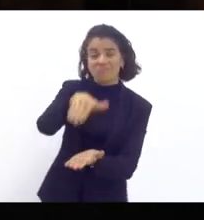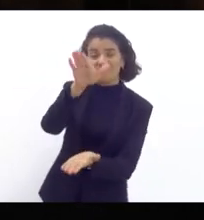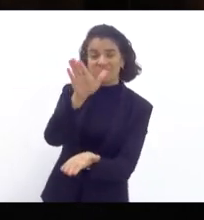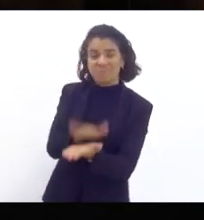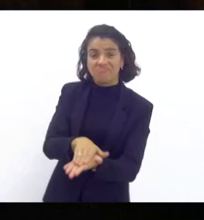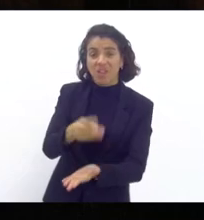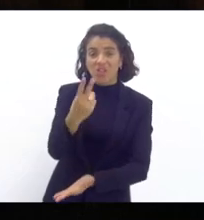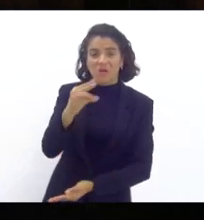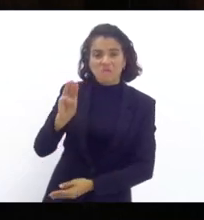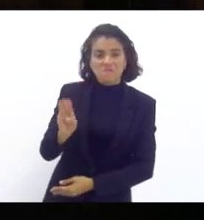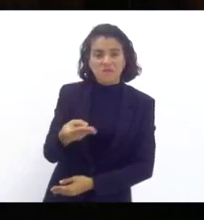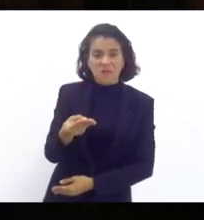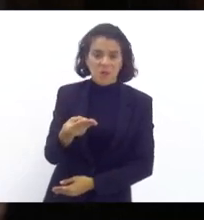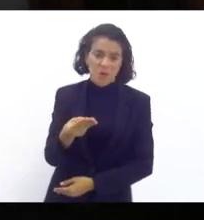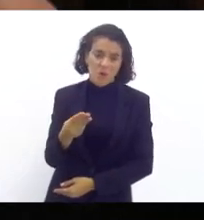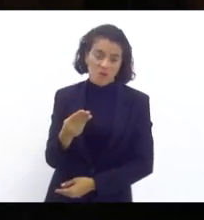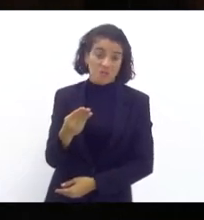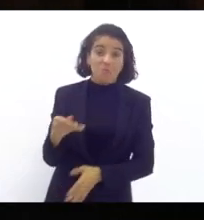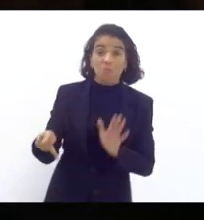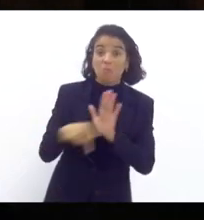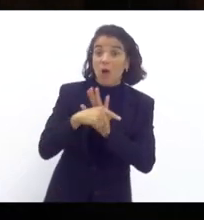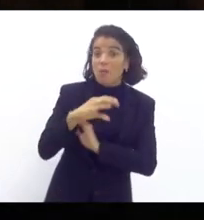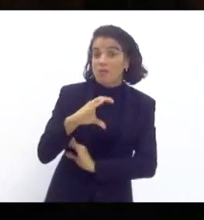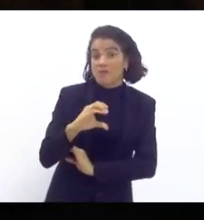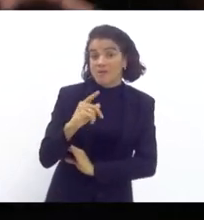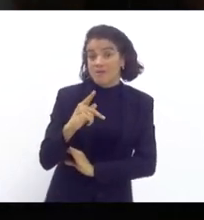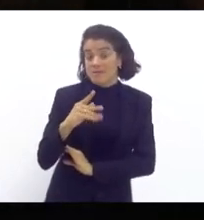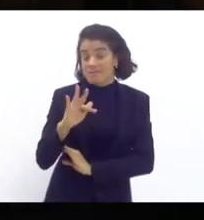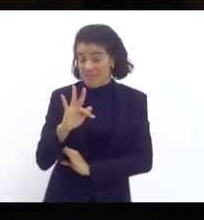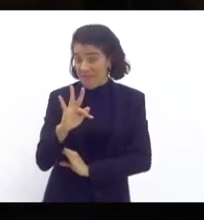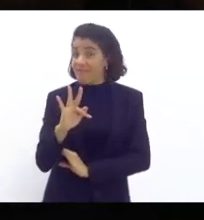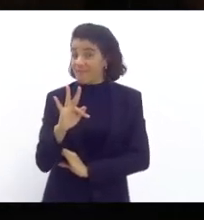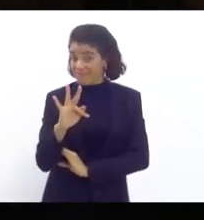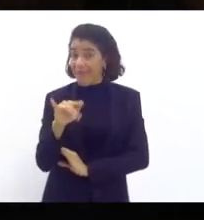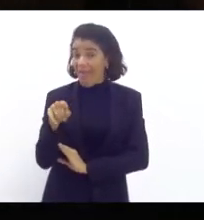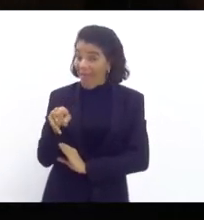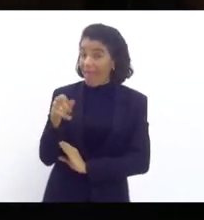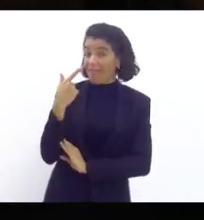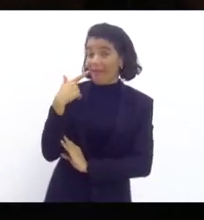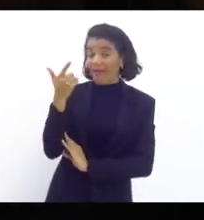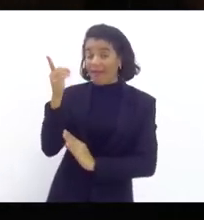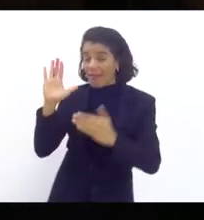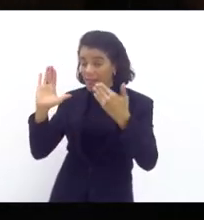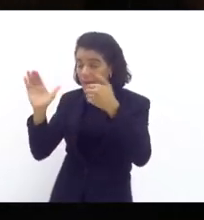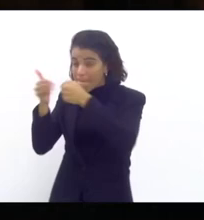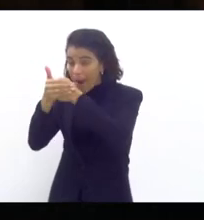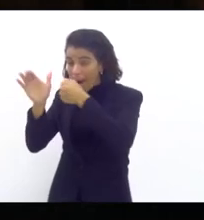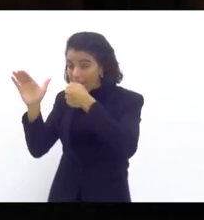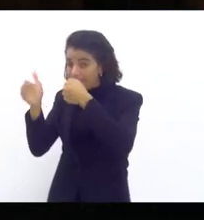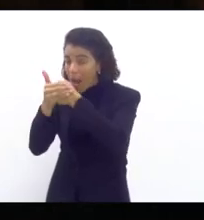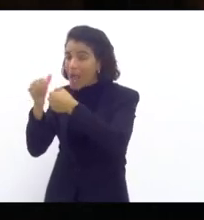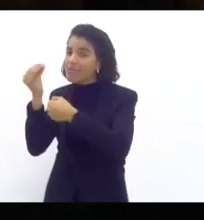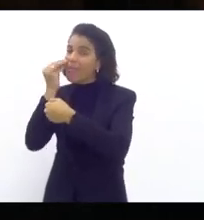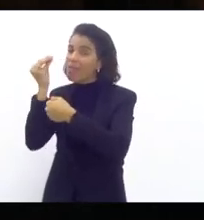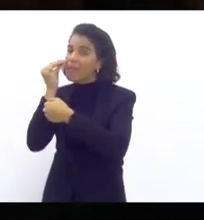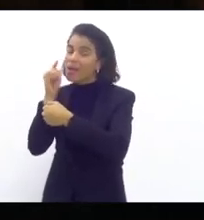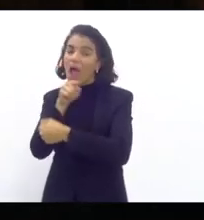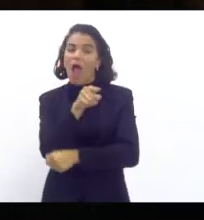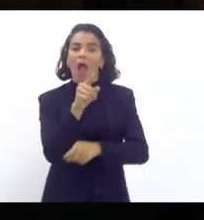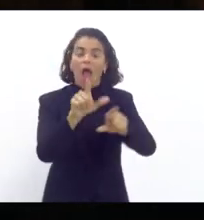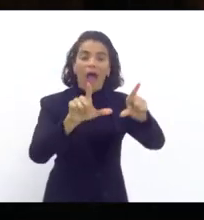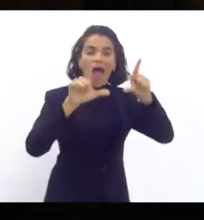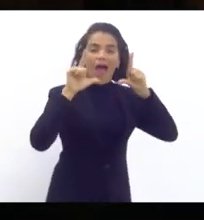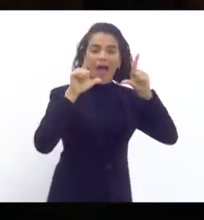2 milhões de reais no seu CPF. Essa é a cortina de fumaça que o prefeito de Mangaratiba está usando, uma pessoa